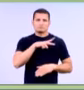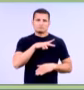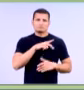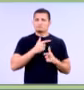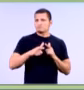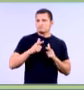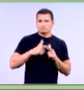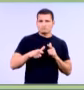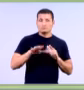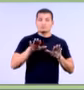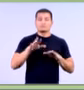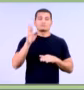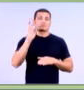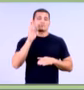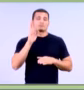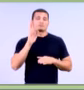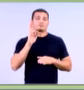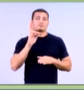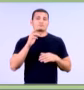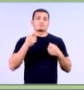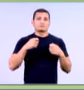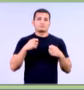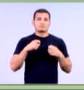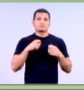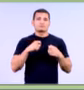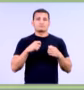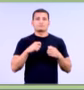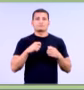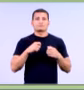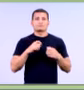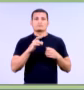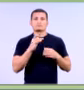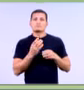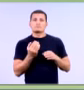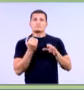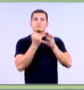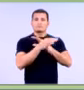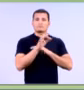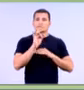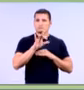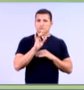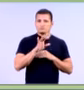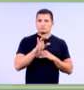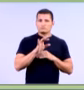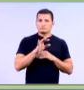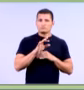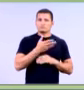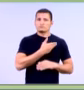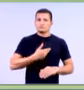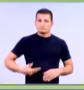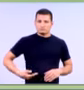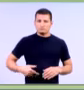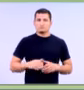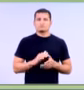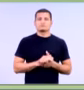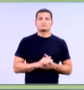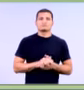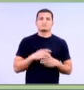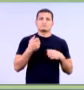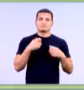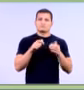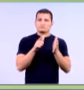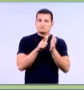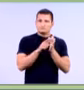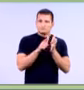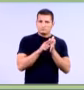quem deve emitir é apenas o órgão público, tá? Deve ser timbrado e redigido em